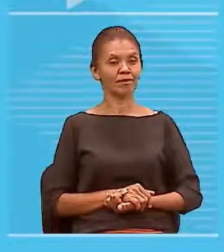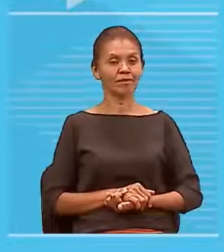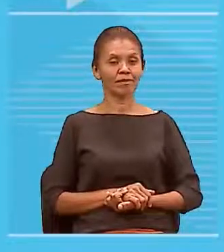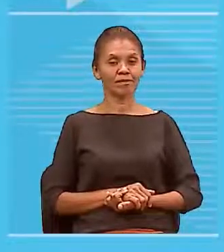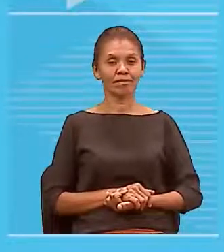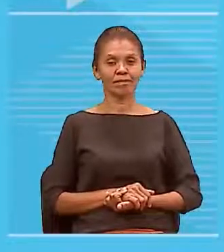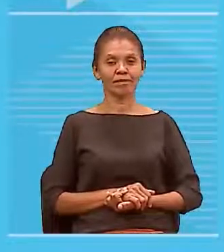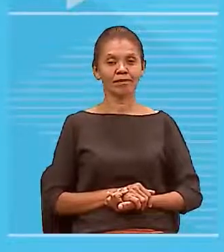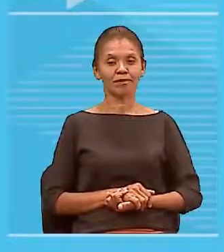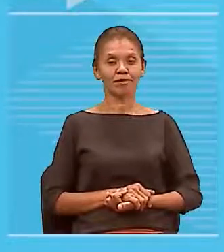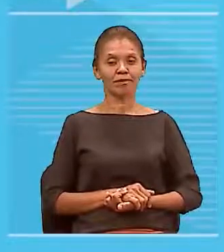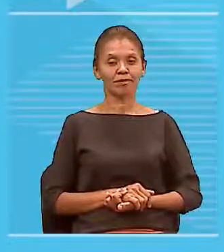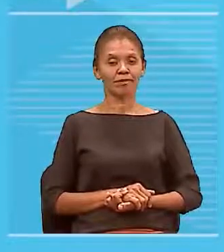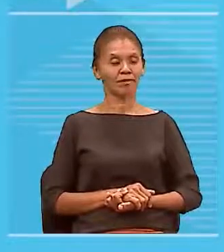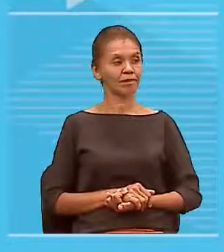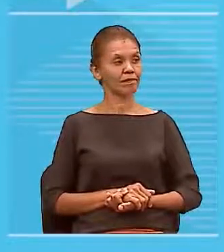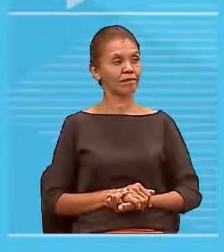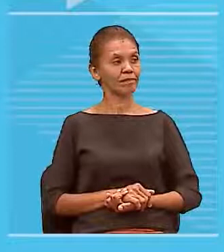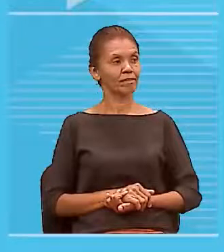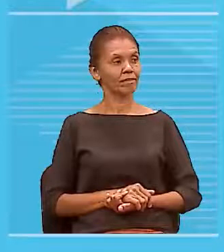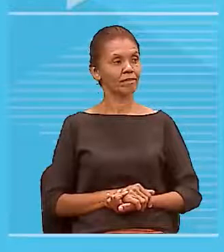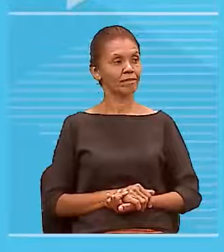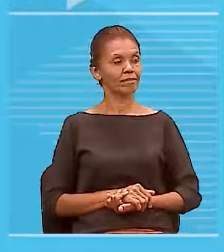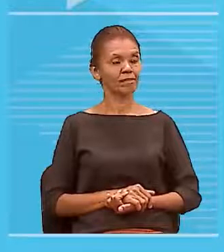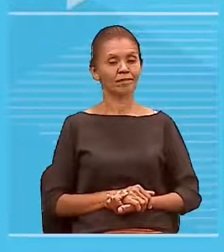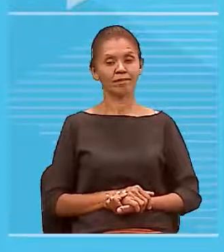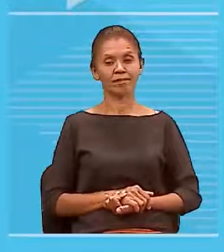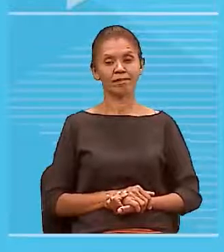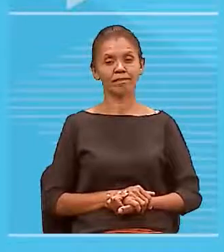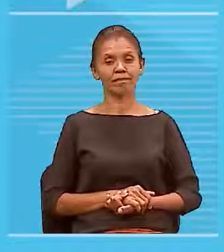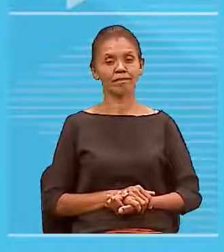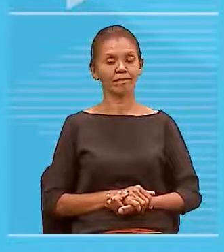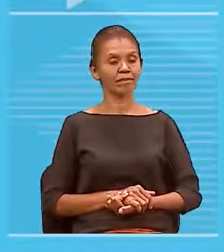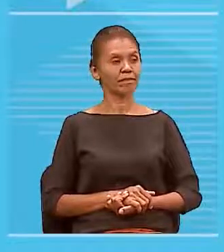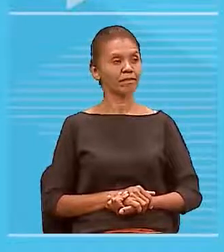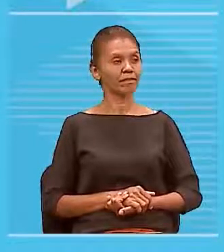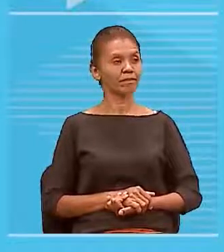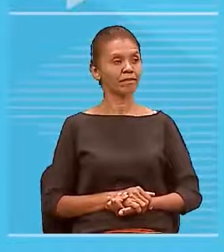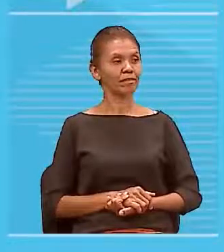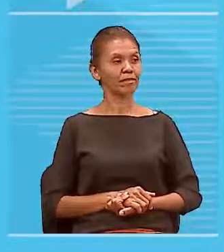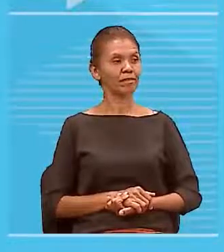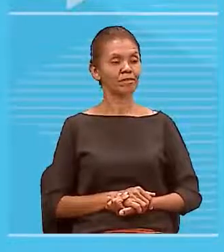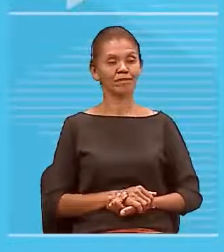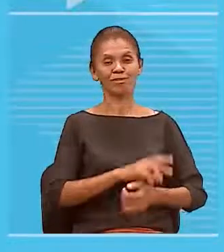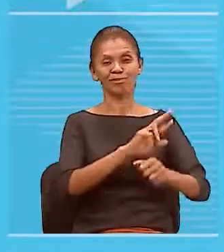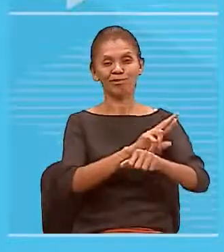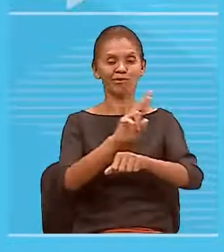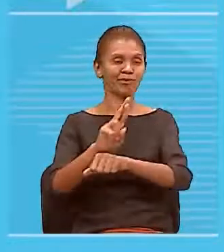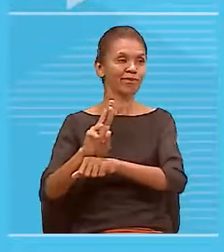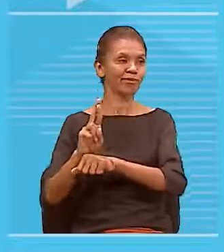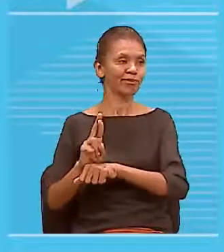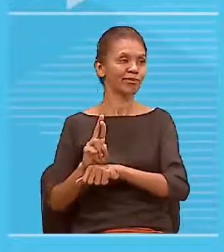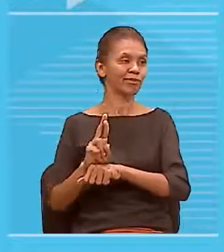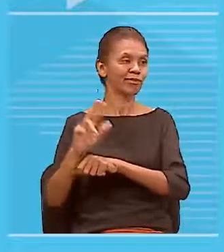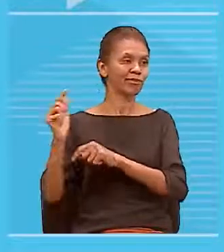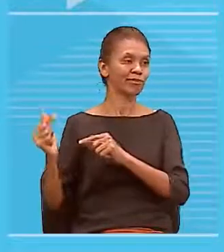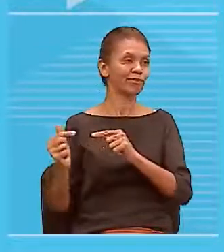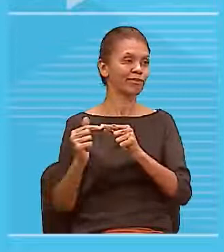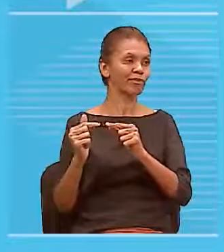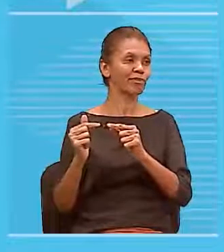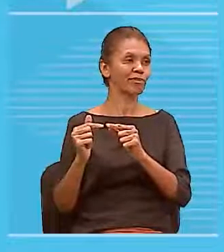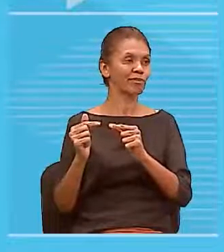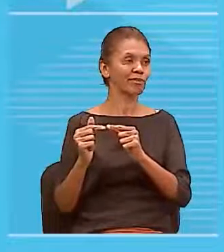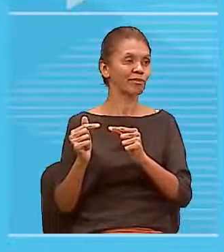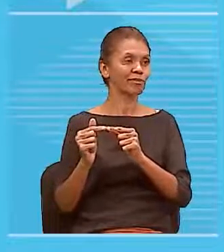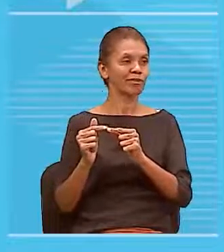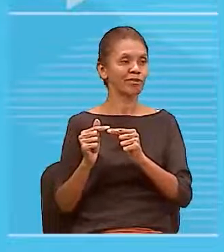coexistem. Coexistir é existir ao no mesmo tempo e espaço. Em determinada região, interagindo direta ou